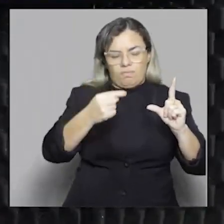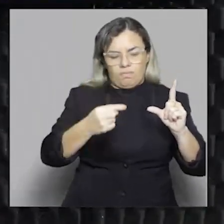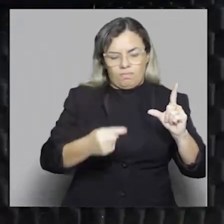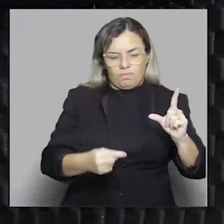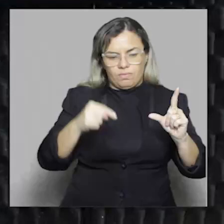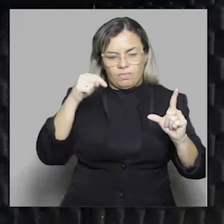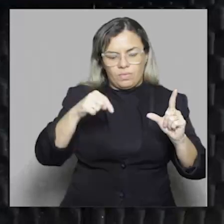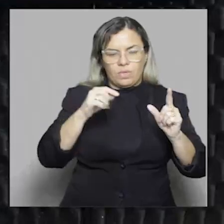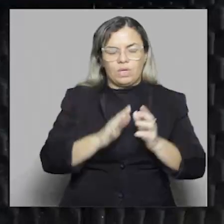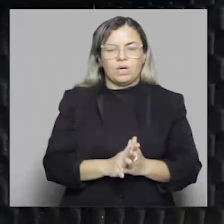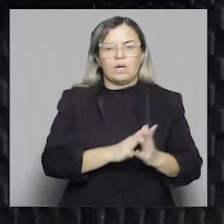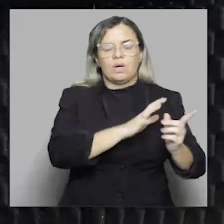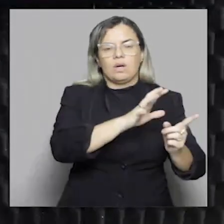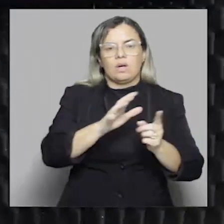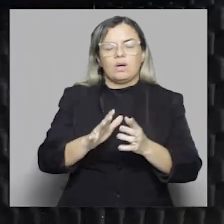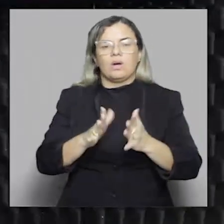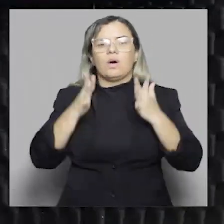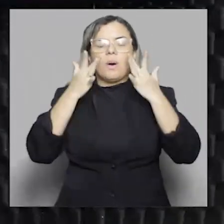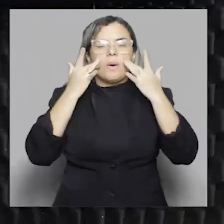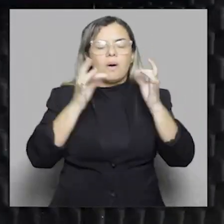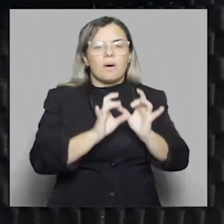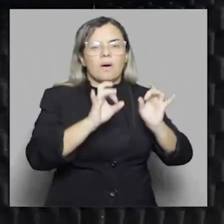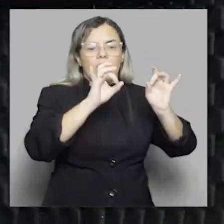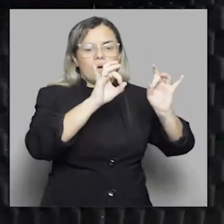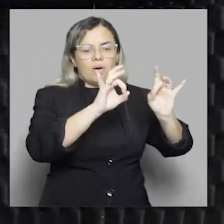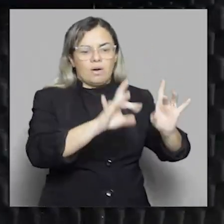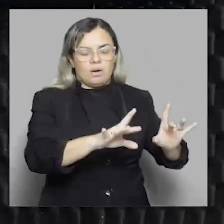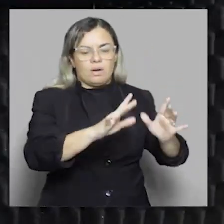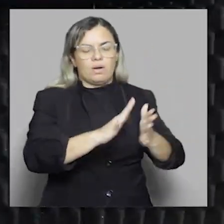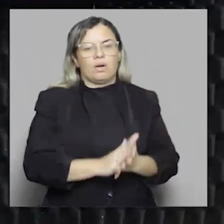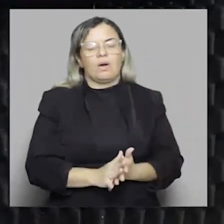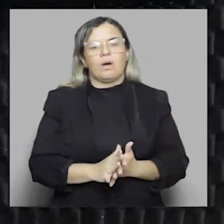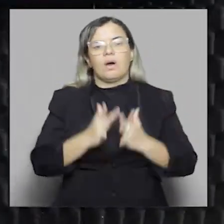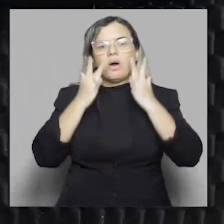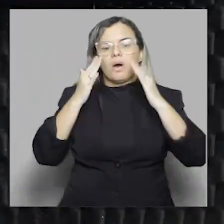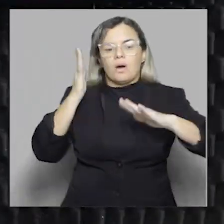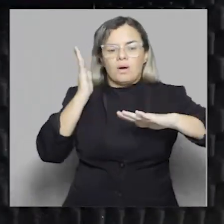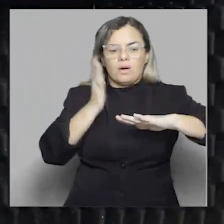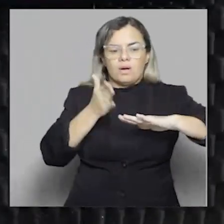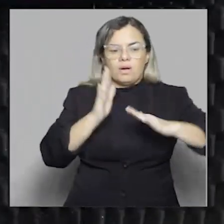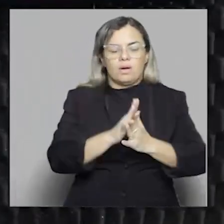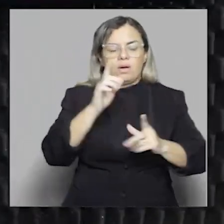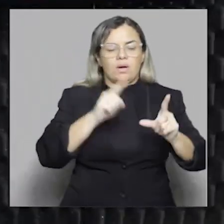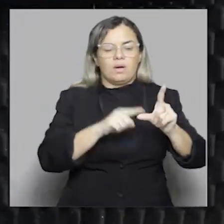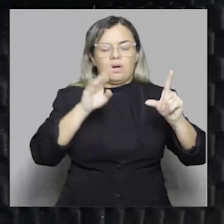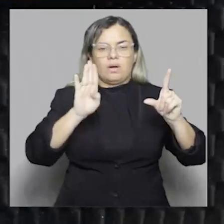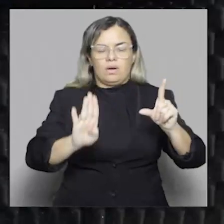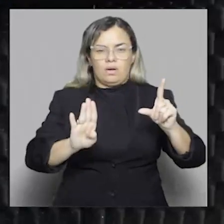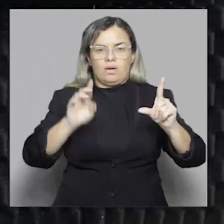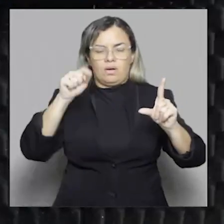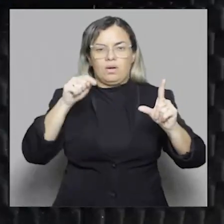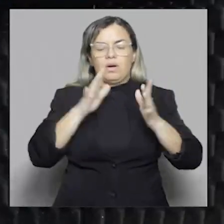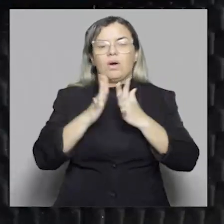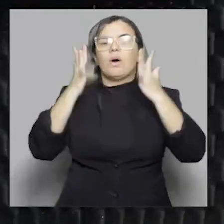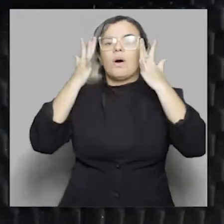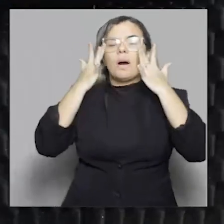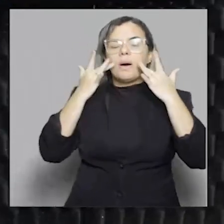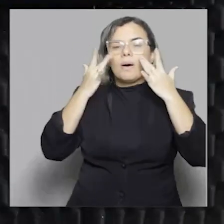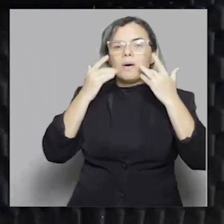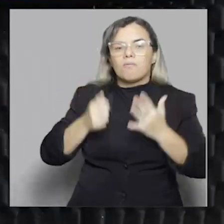é uma manifestação específica sobre arte contemporânea. A performance é uma arte contemporânea